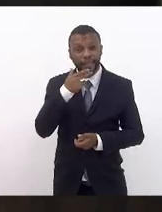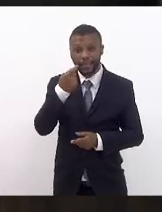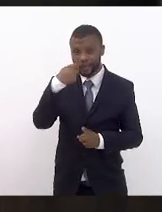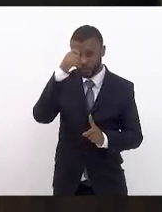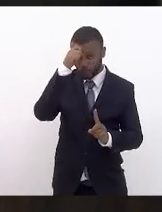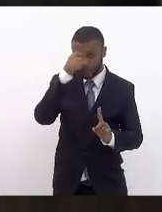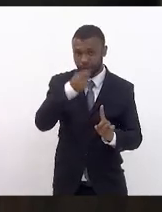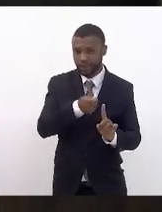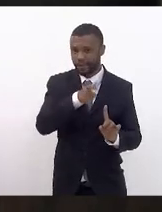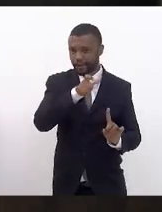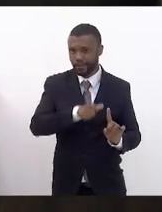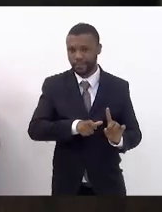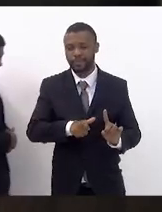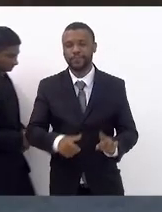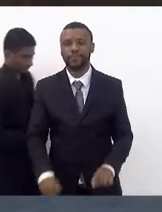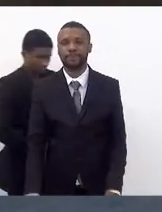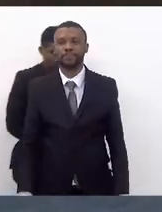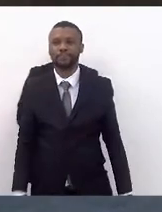Manuela.